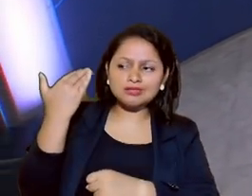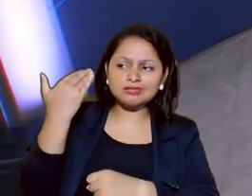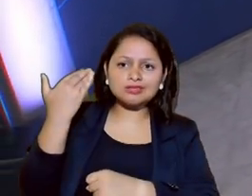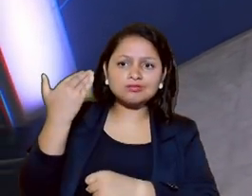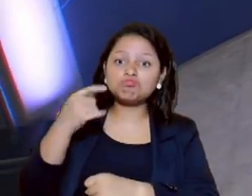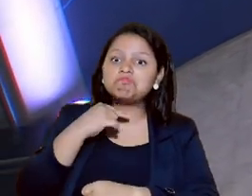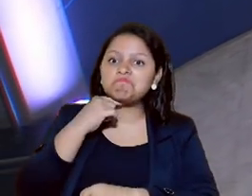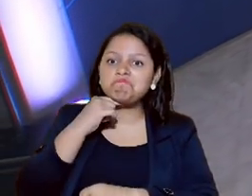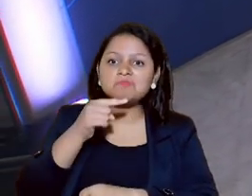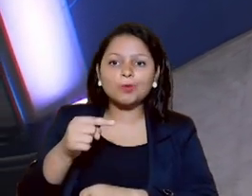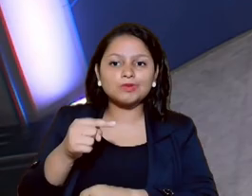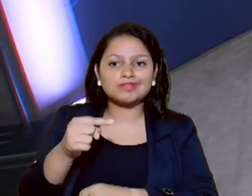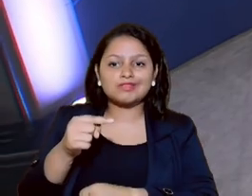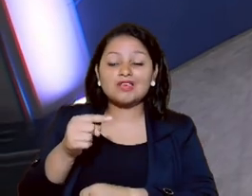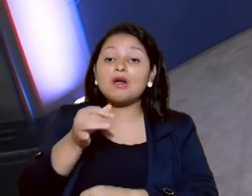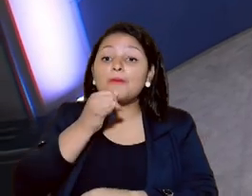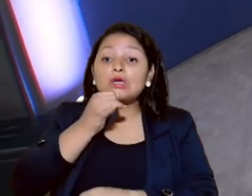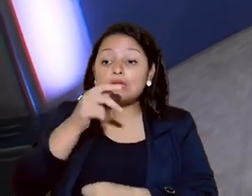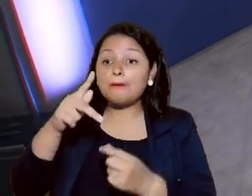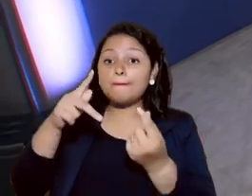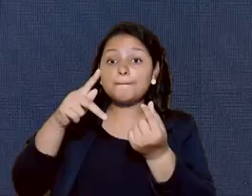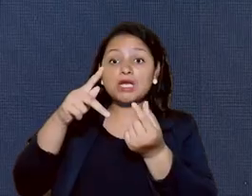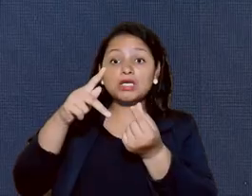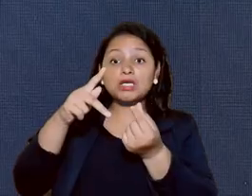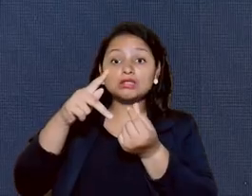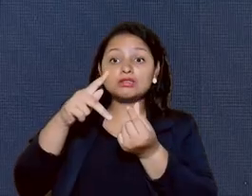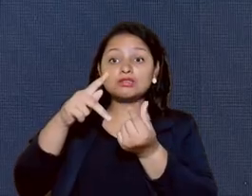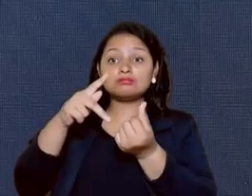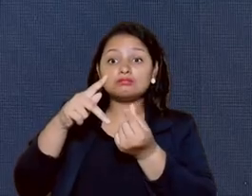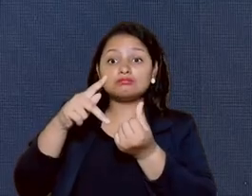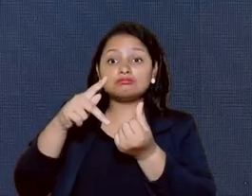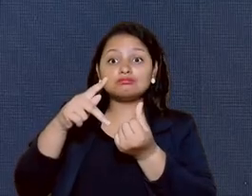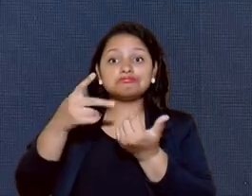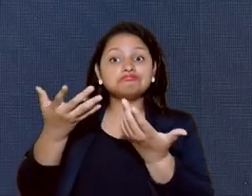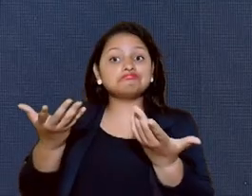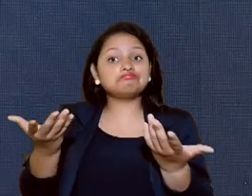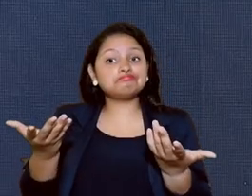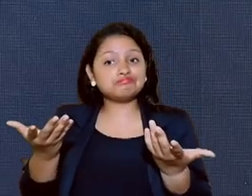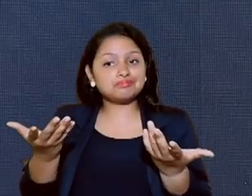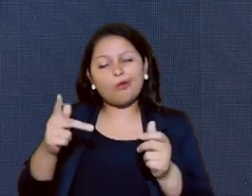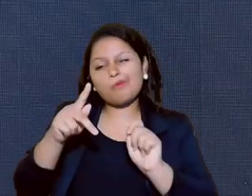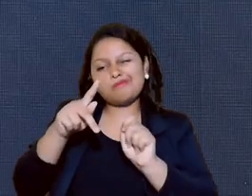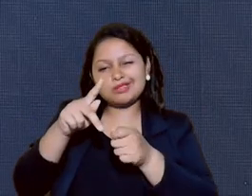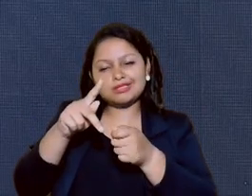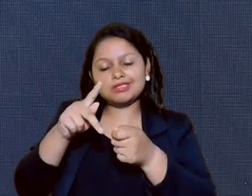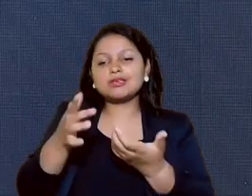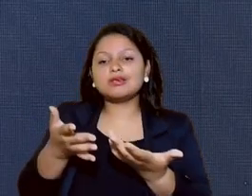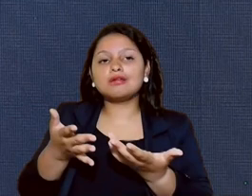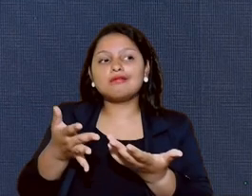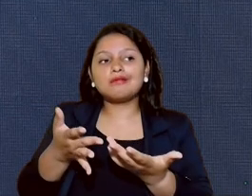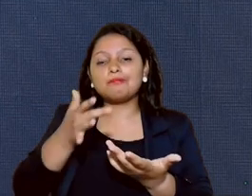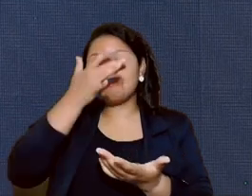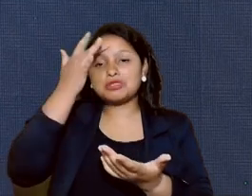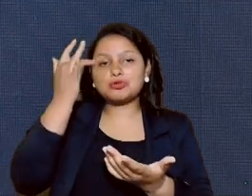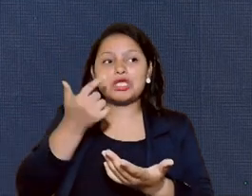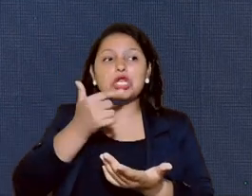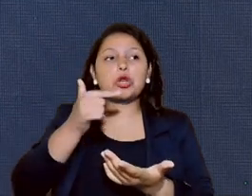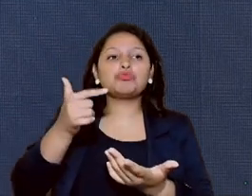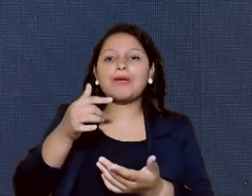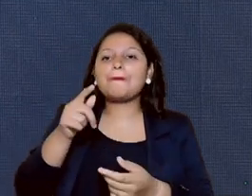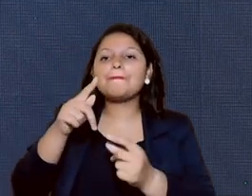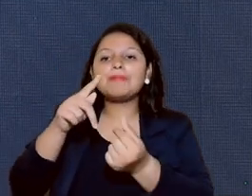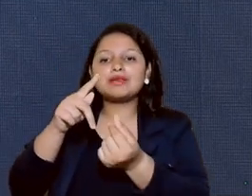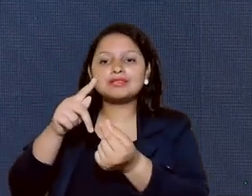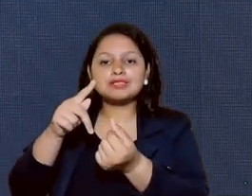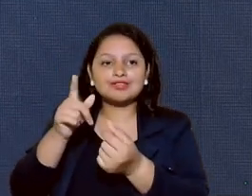o pics hoje que tá totalmente democratizado acho que é talvez não tem uma pessoa no Brasil hoje que não tenha ainda evitado uma transação com pics